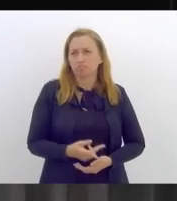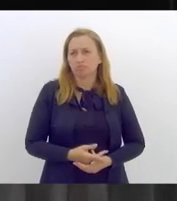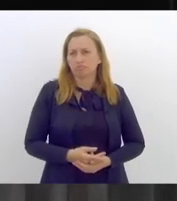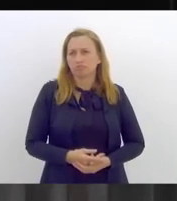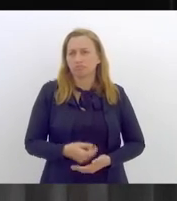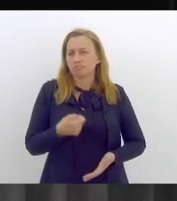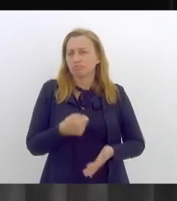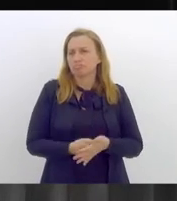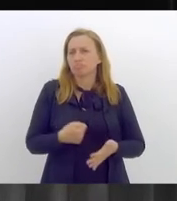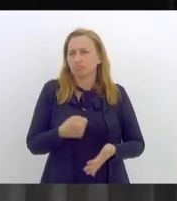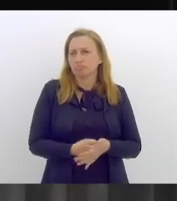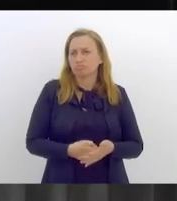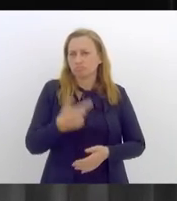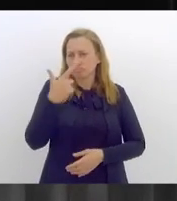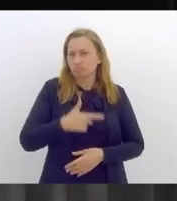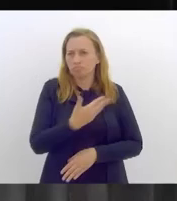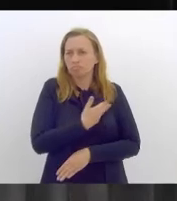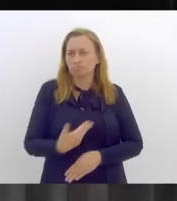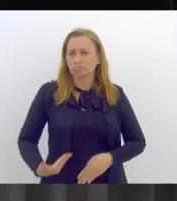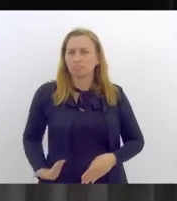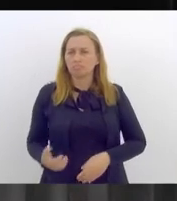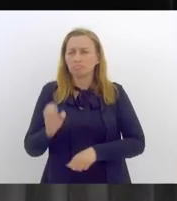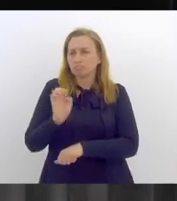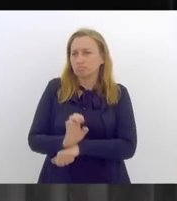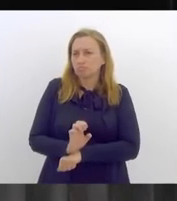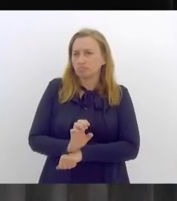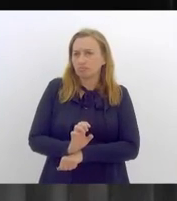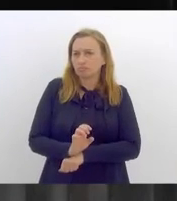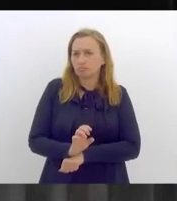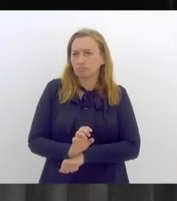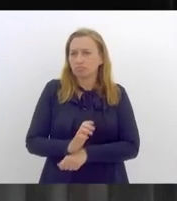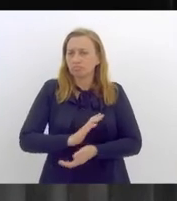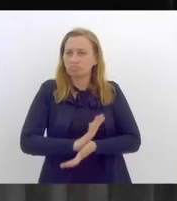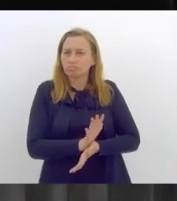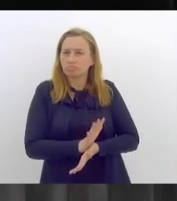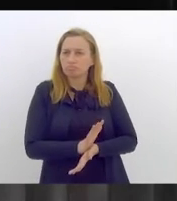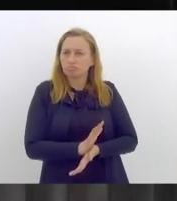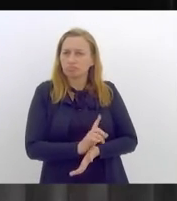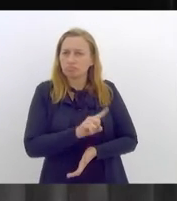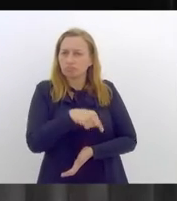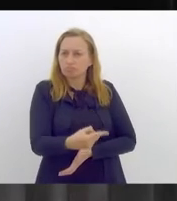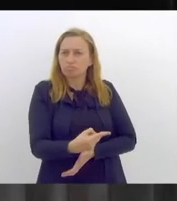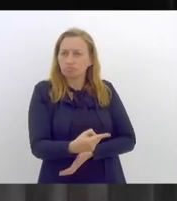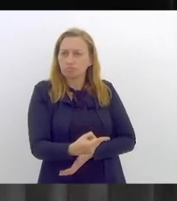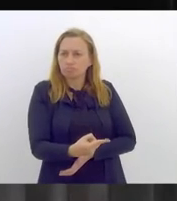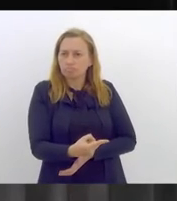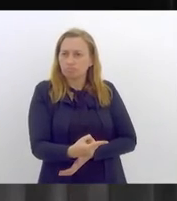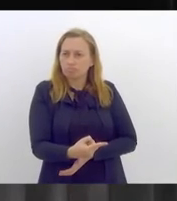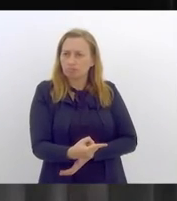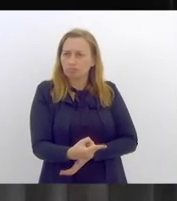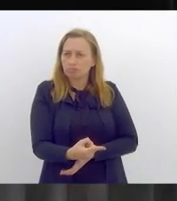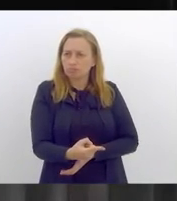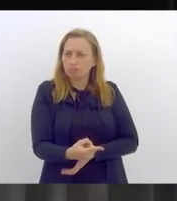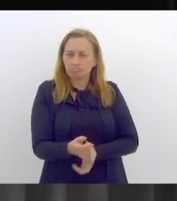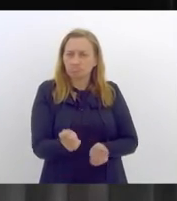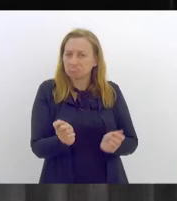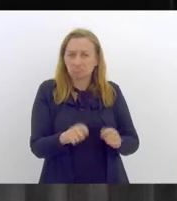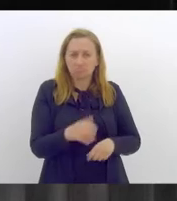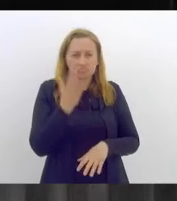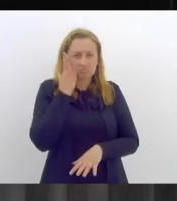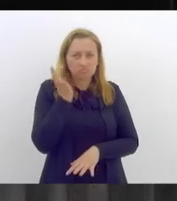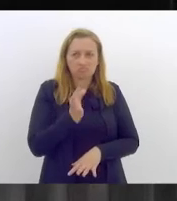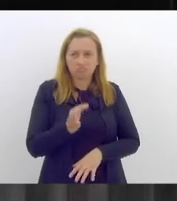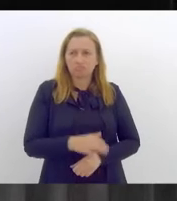lute para ser governador de um Estado para destruí-lo em seguida. Não dá para